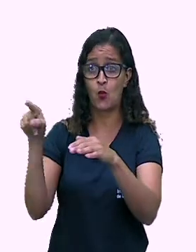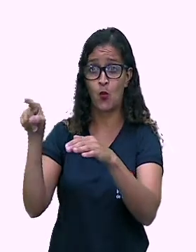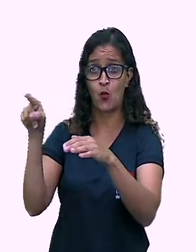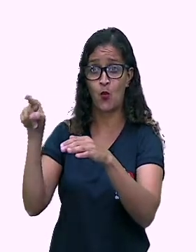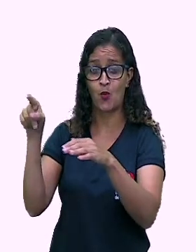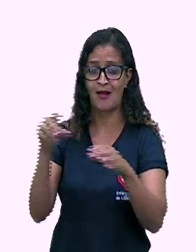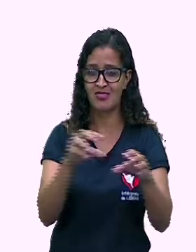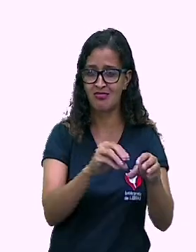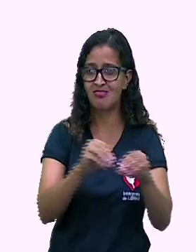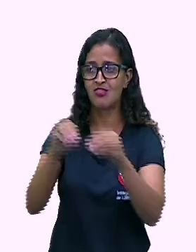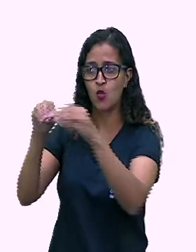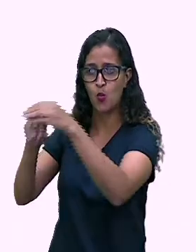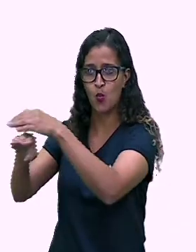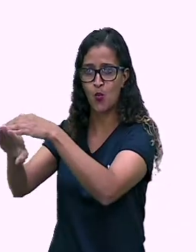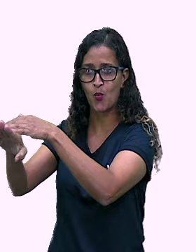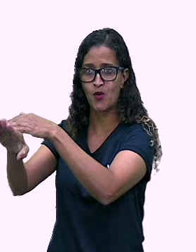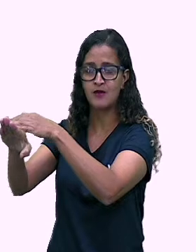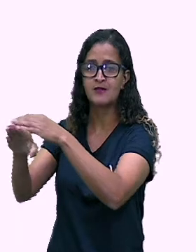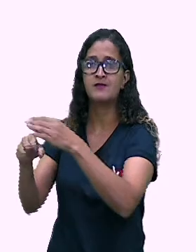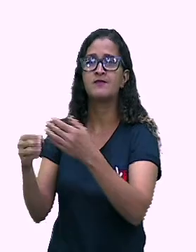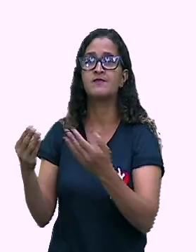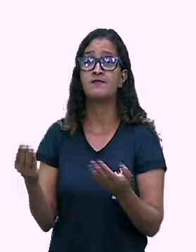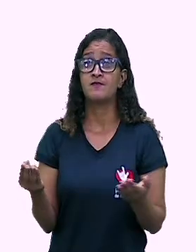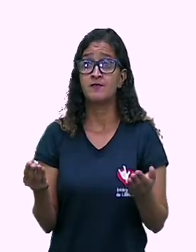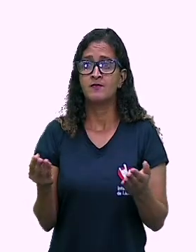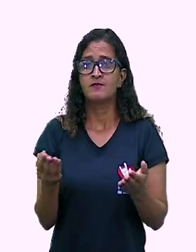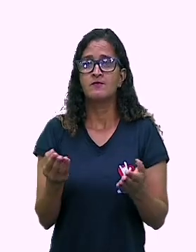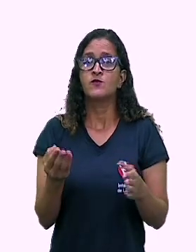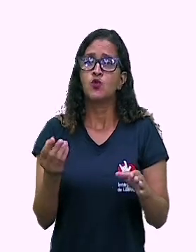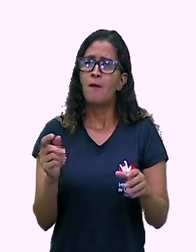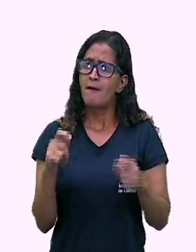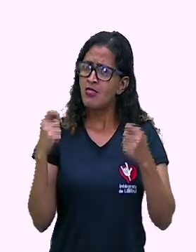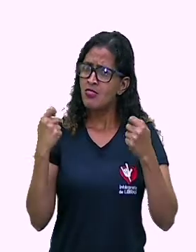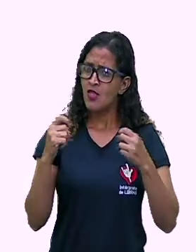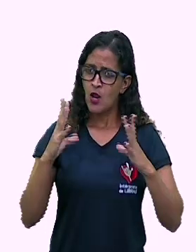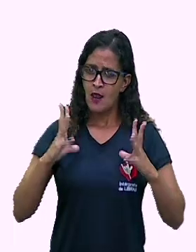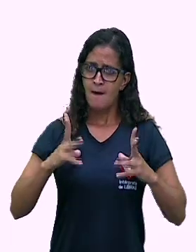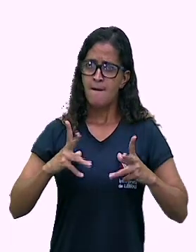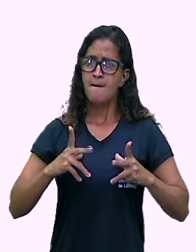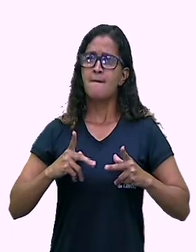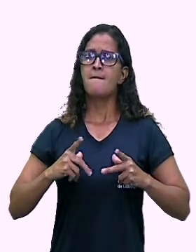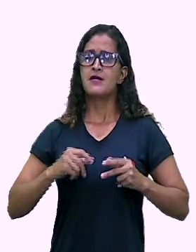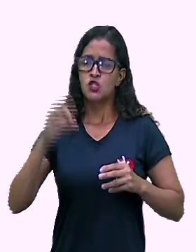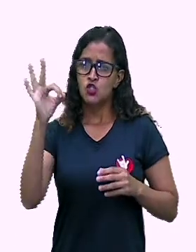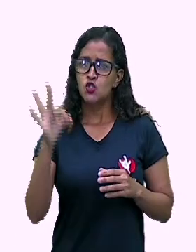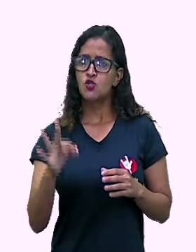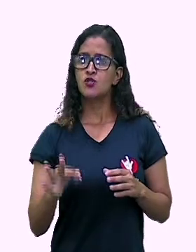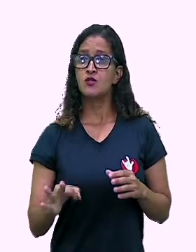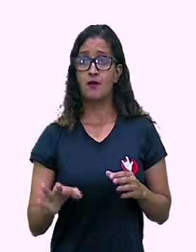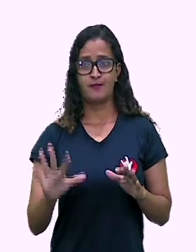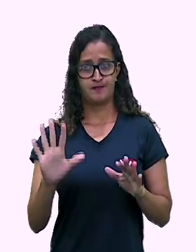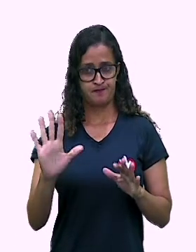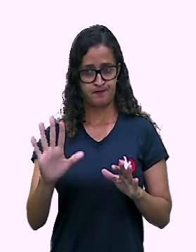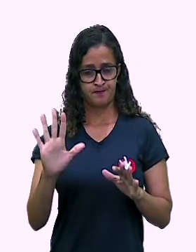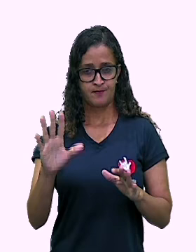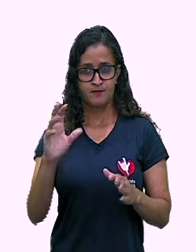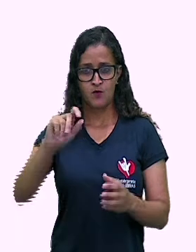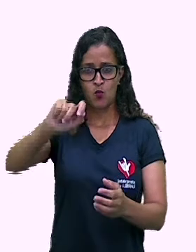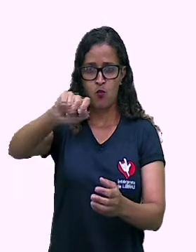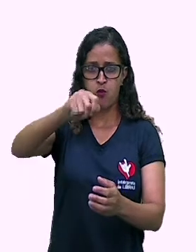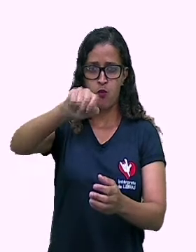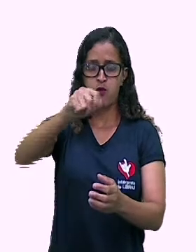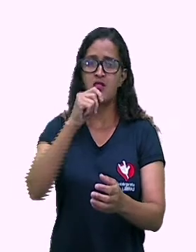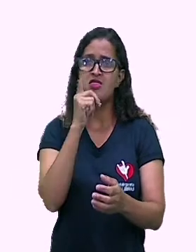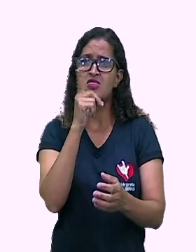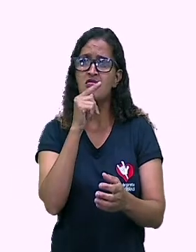fator irreversível. Nós temos a higienização inadequada das mãos. Se você não tem